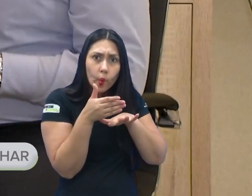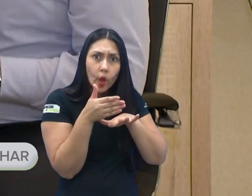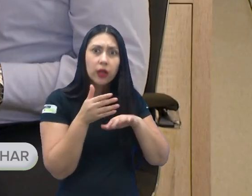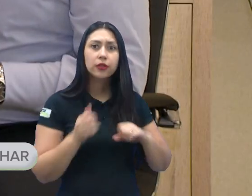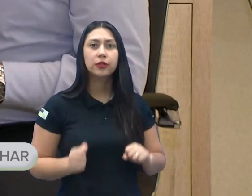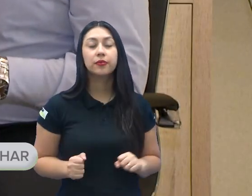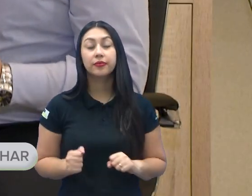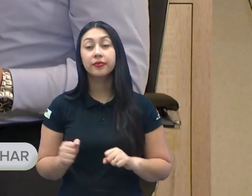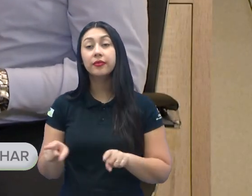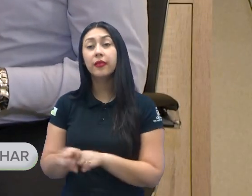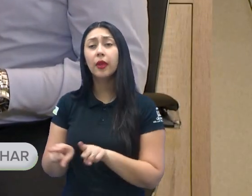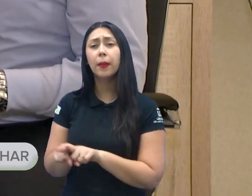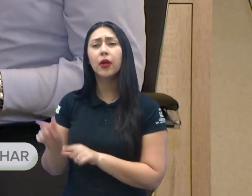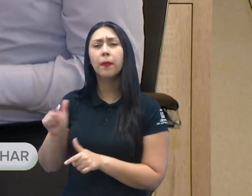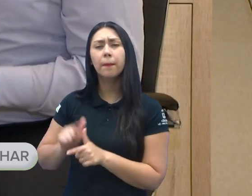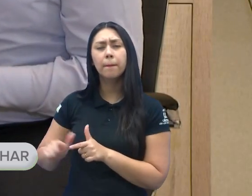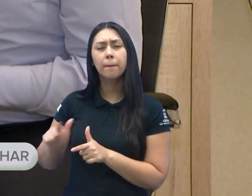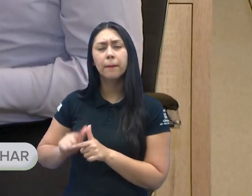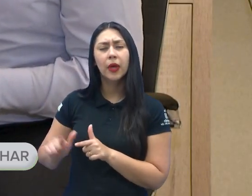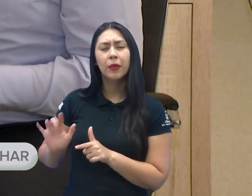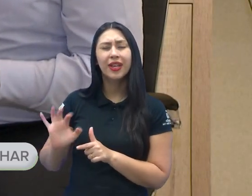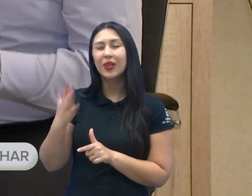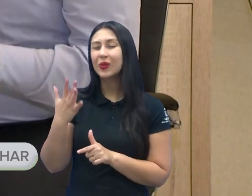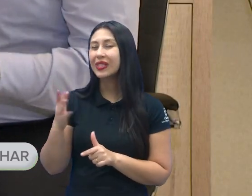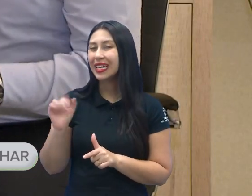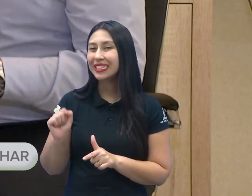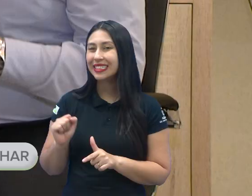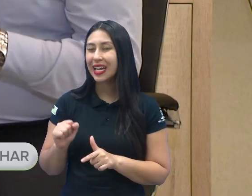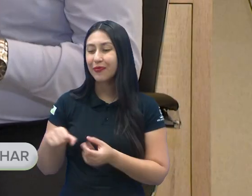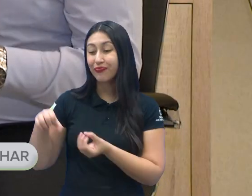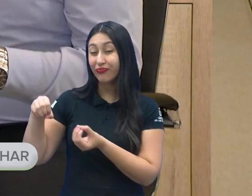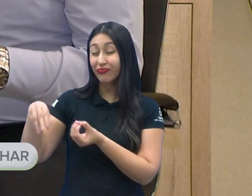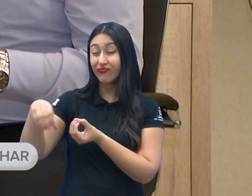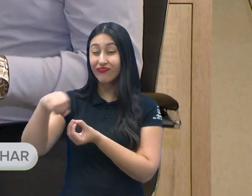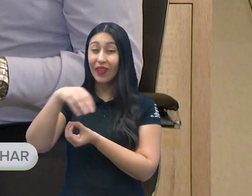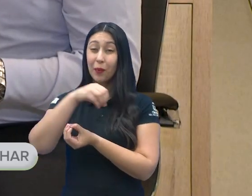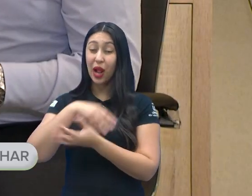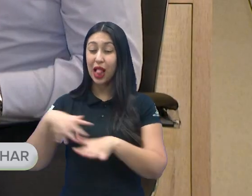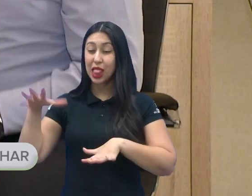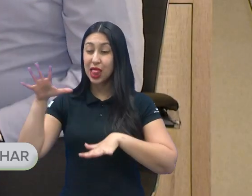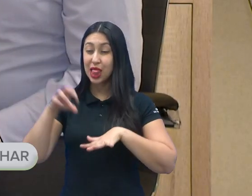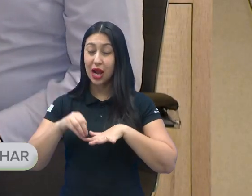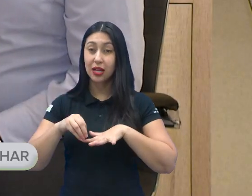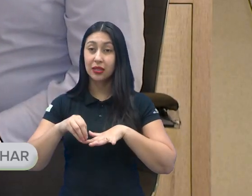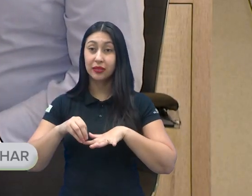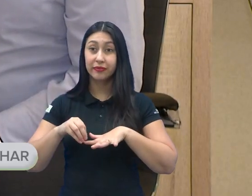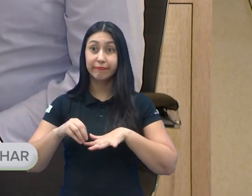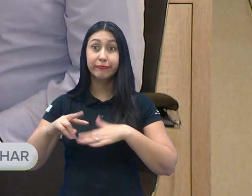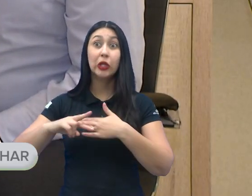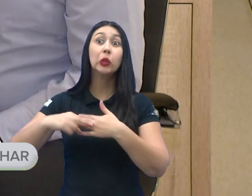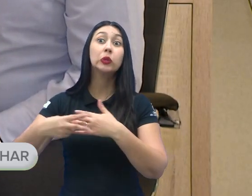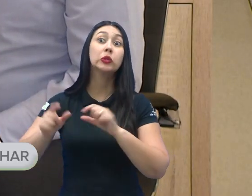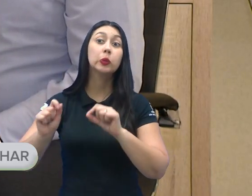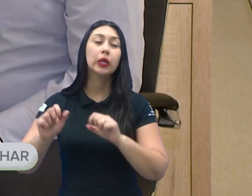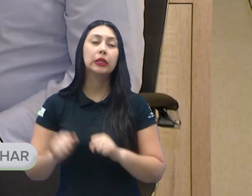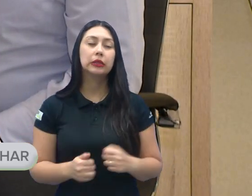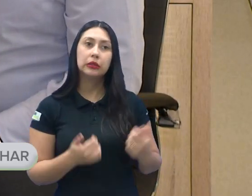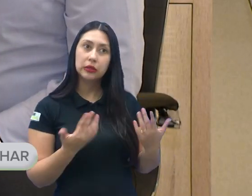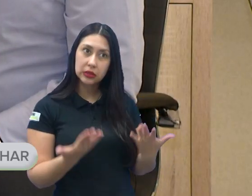outro problema também comum é a micose, né? Que pode causar o quê? Então, a